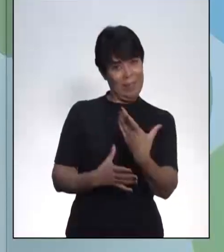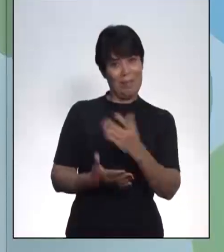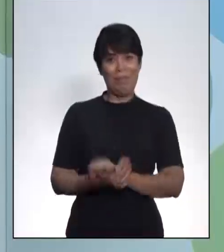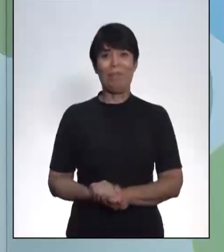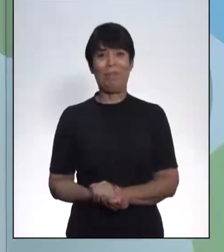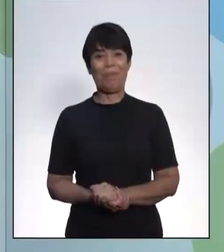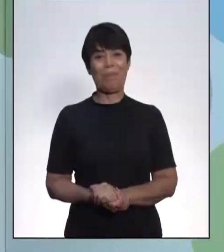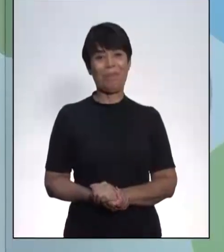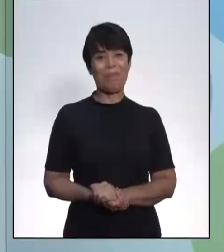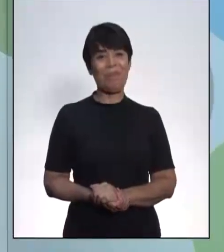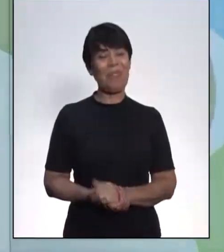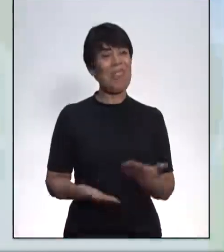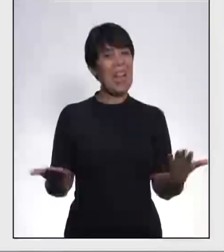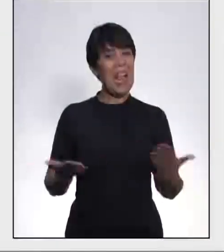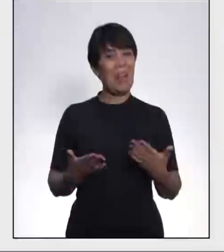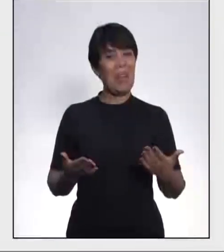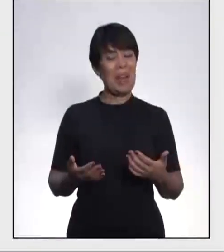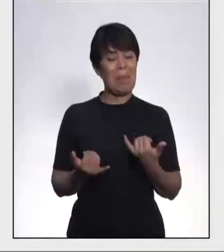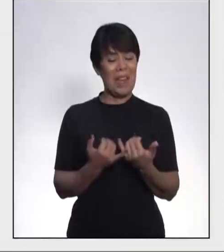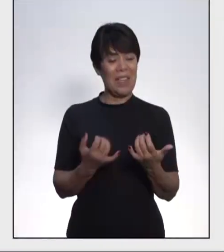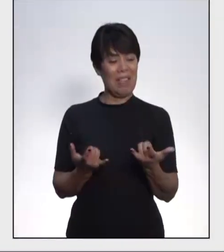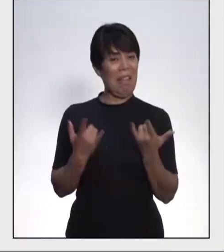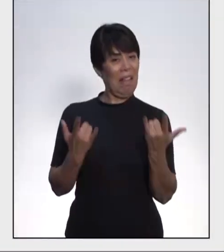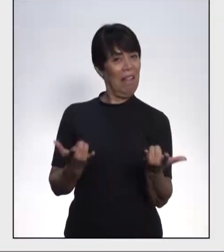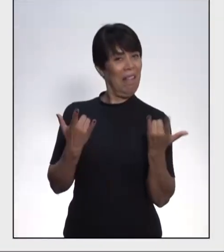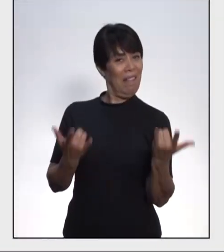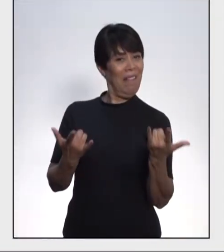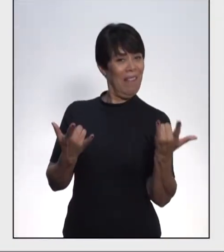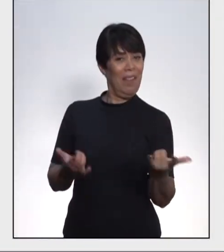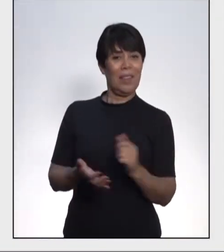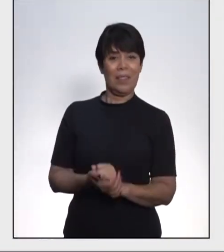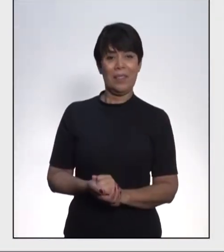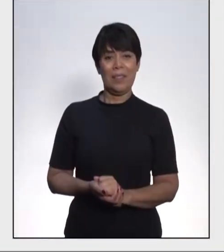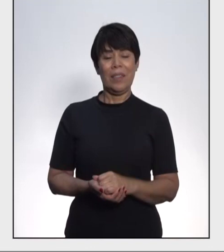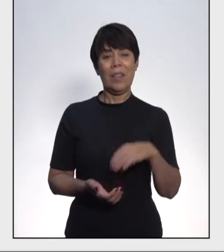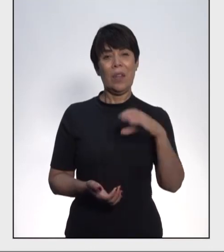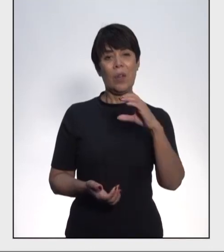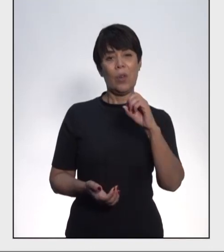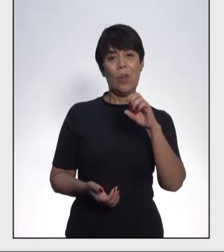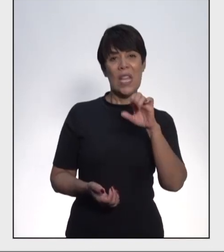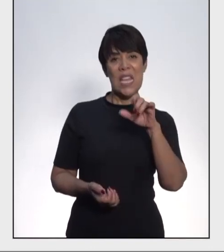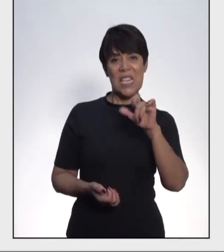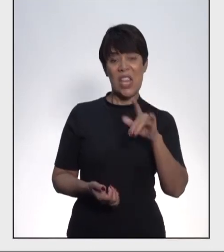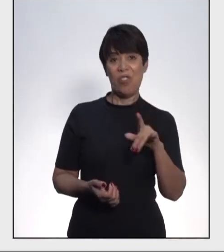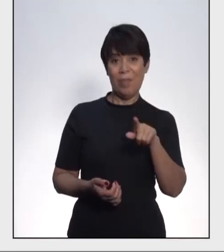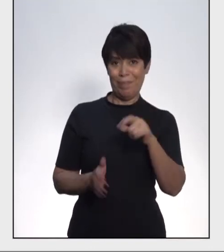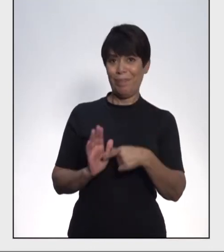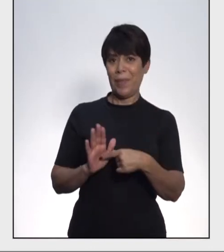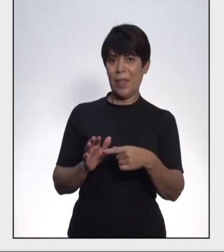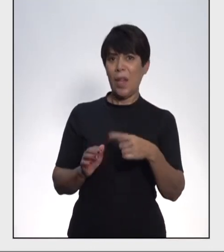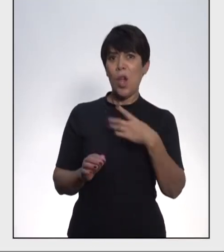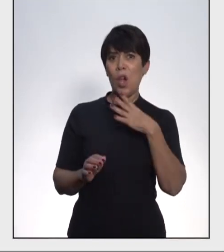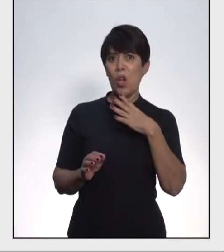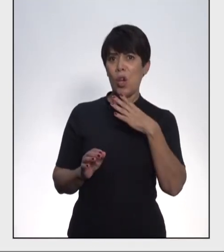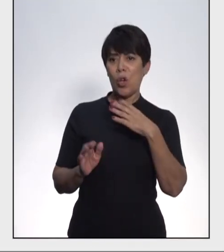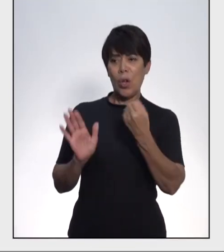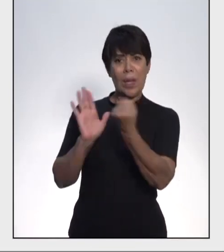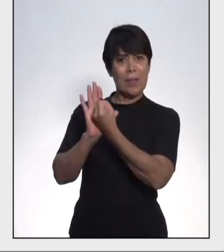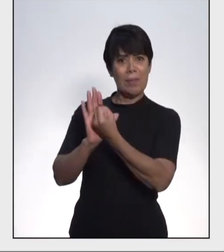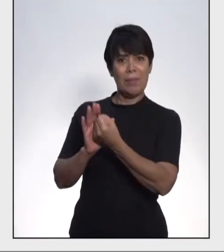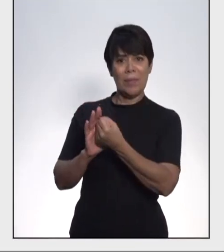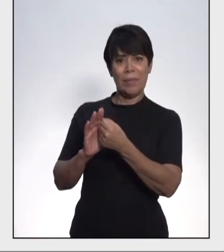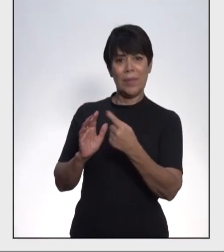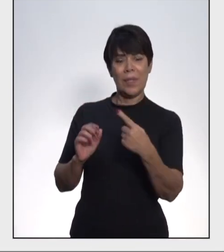Isso aqui foi um show de rock do U2. Ele escreveu isso aí em inglês, ó, coexiste. Tudo bem? Ou você conhece aqueles símbolos? O primeiro símbolo ali,